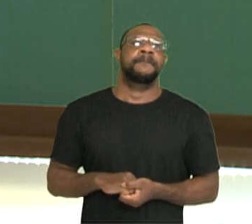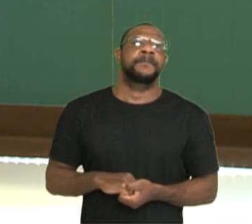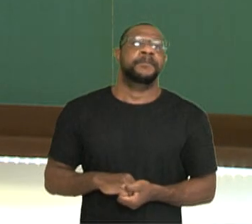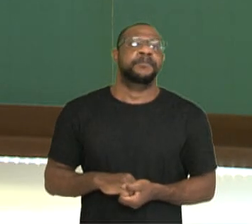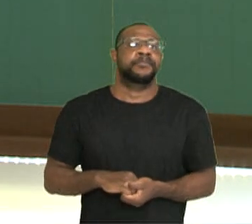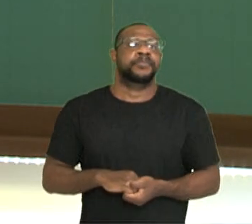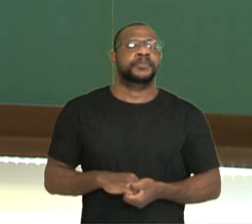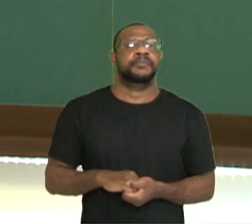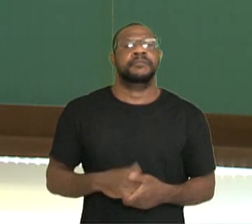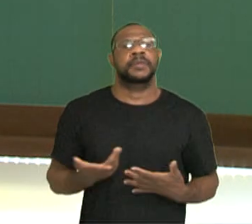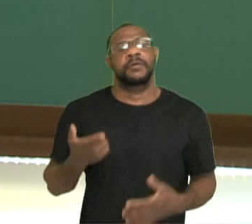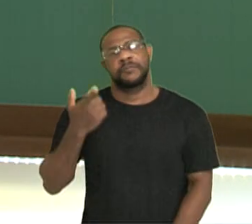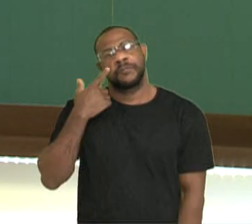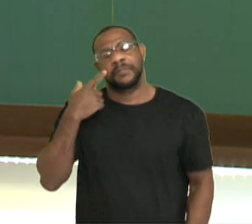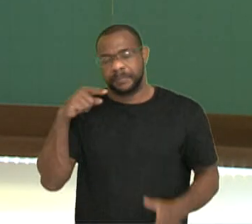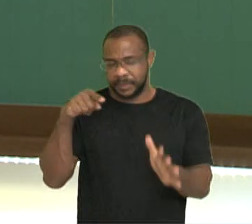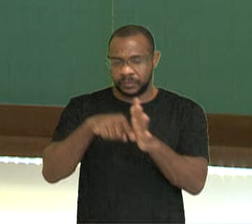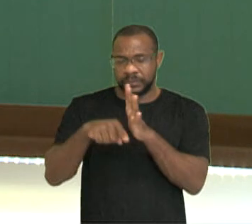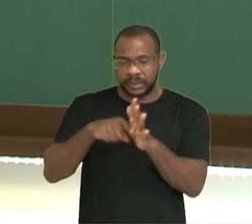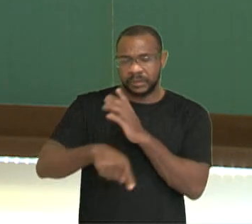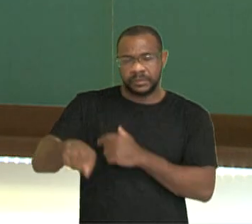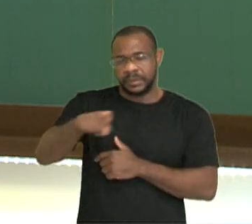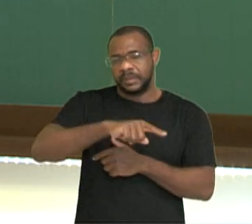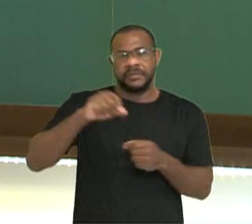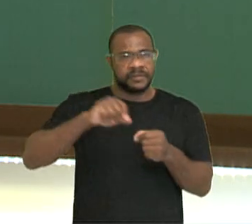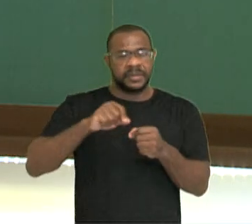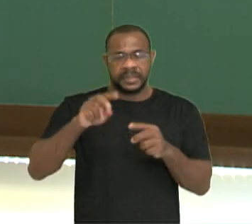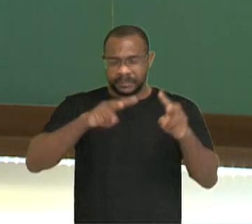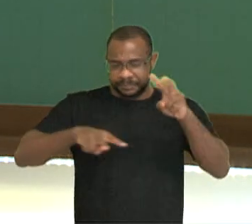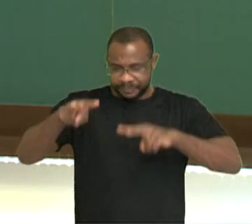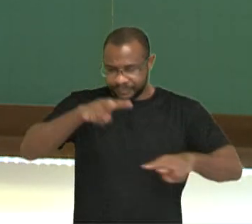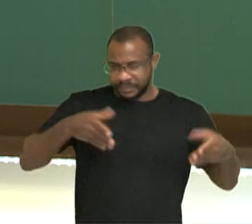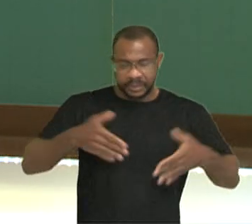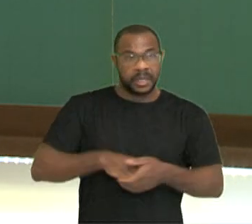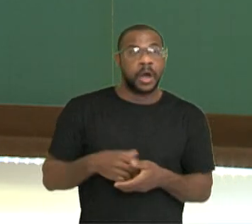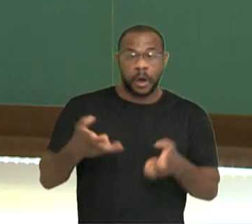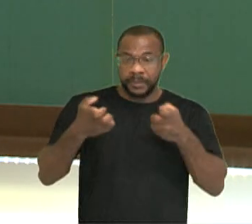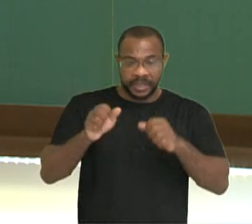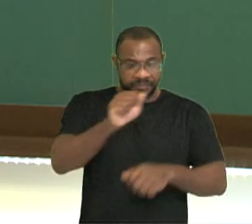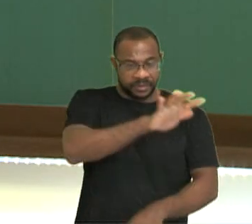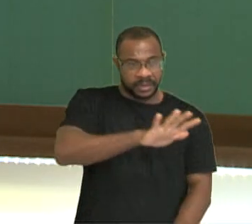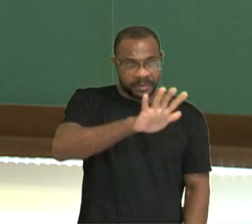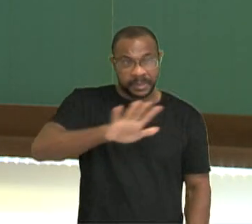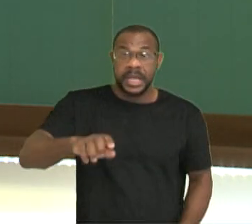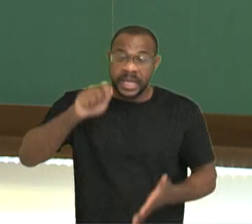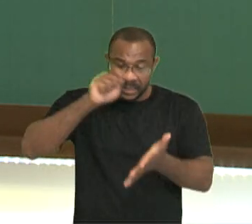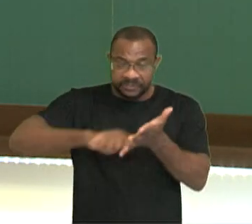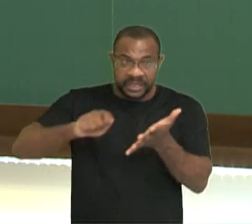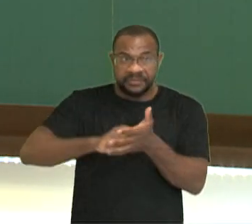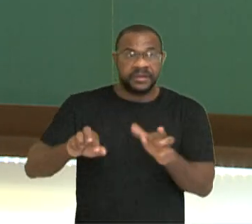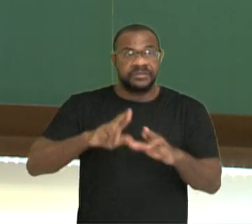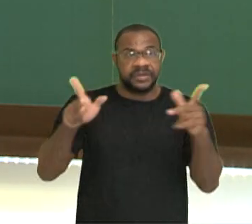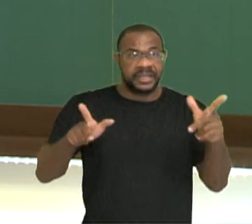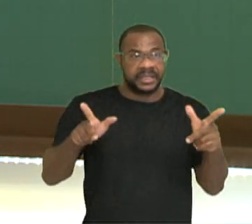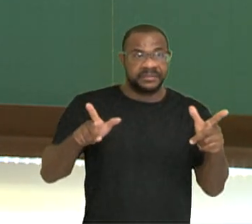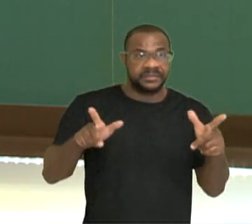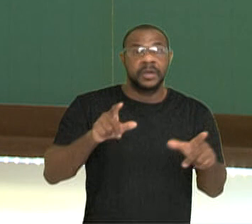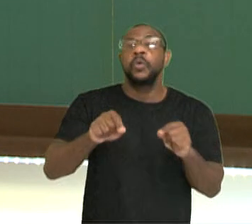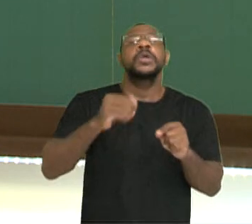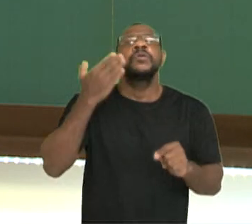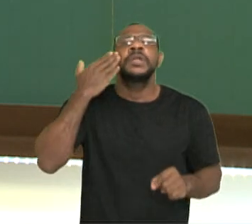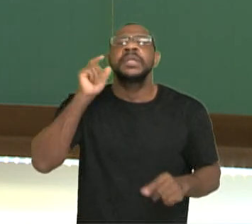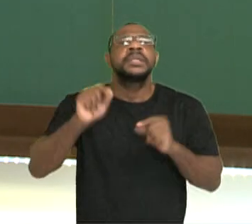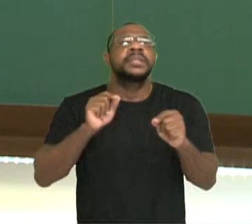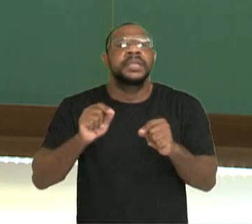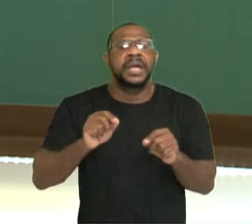aí, vamos ali para uma perguntinha que vocês vão fazer análise, né? Observando as imagens, escreva a diferença, como você